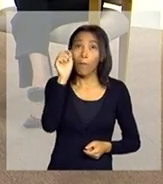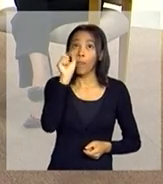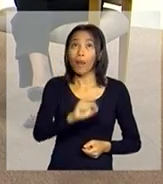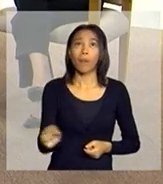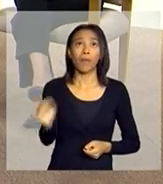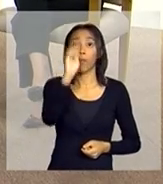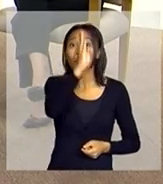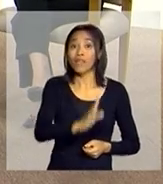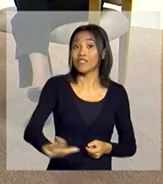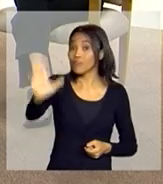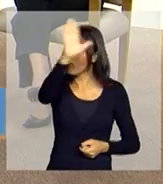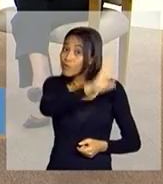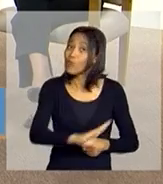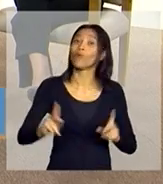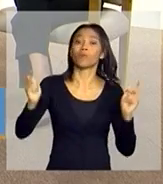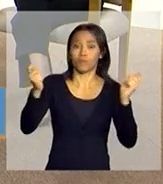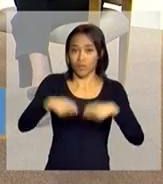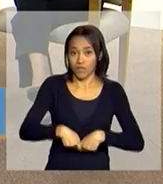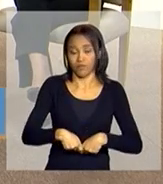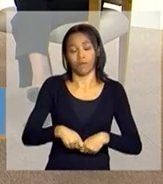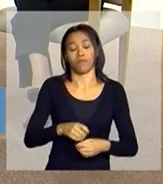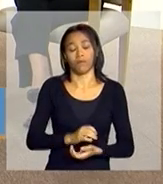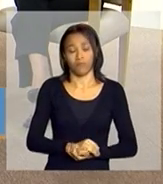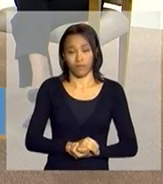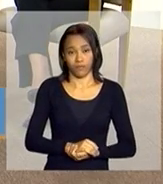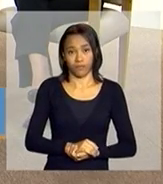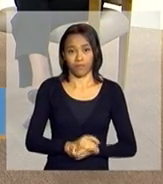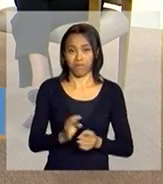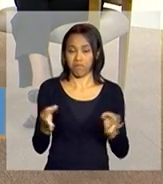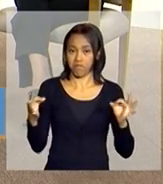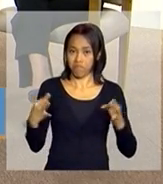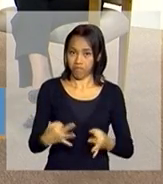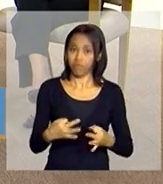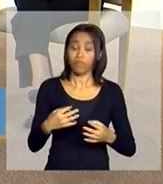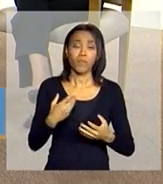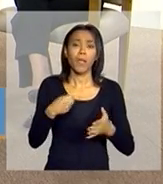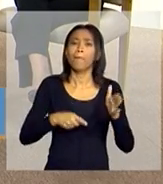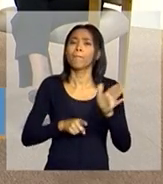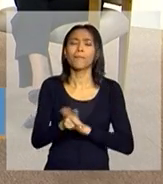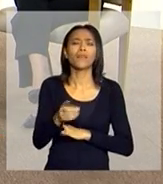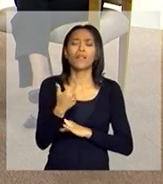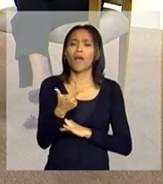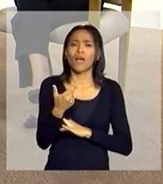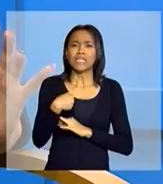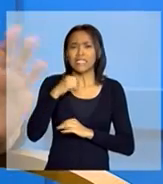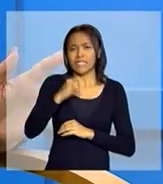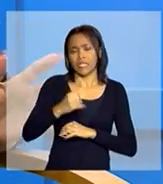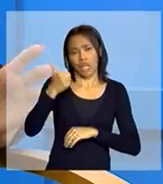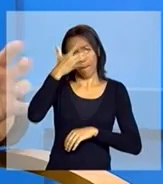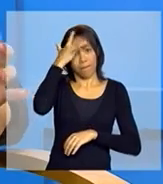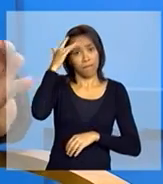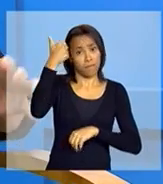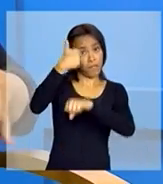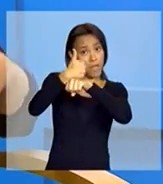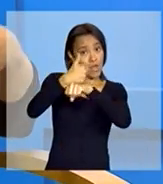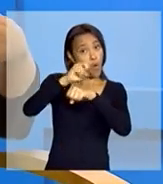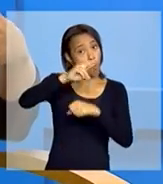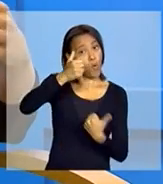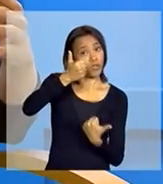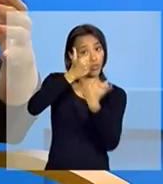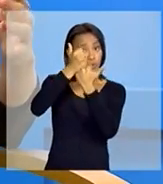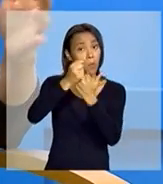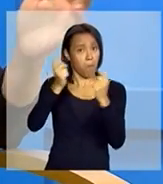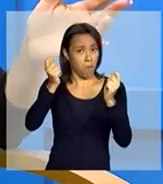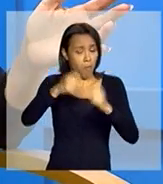consulta do Brasil todo perfeito me diz uma coisa por exemplo o titular junto eles podem vincular